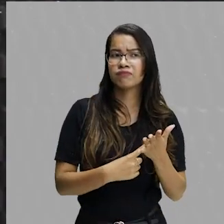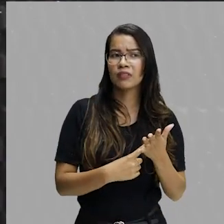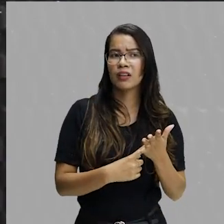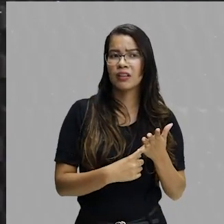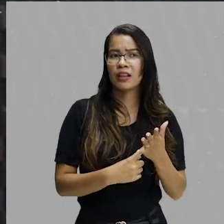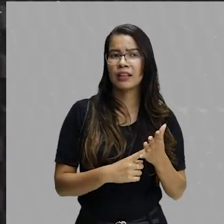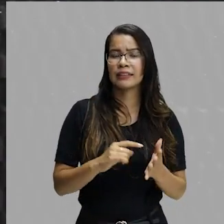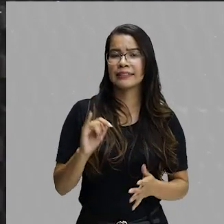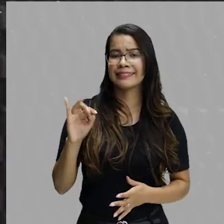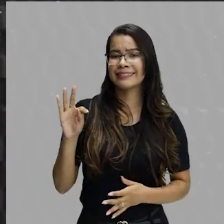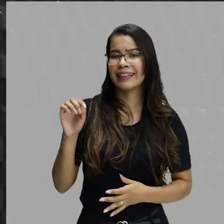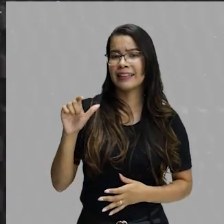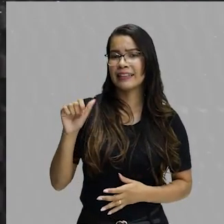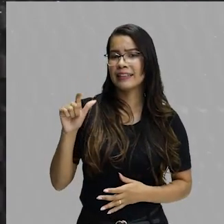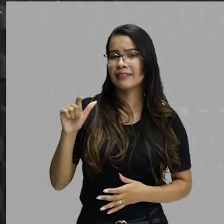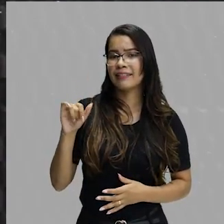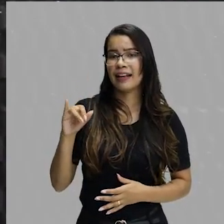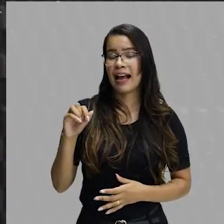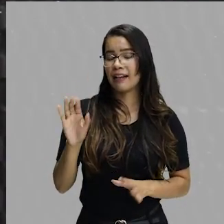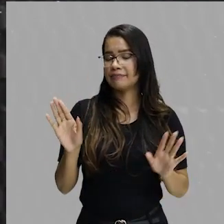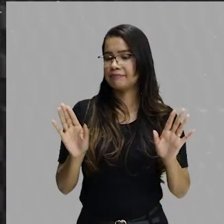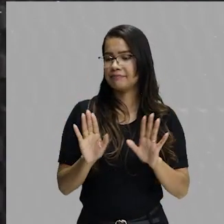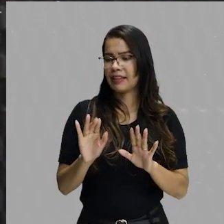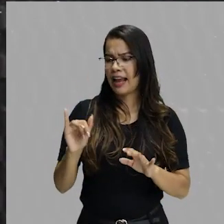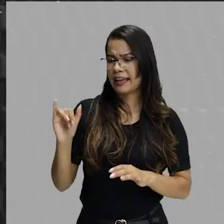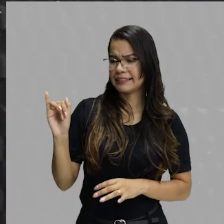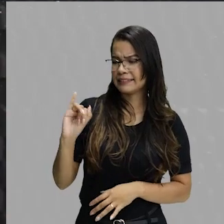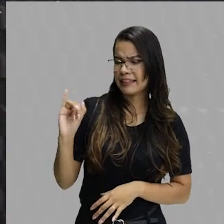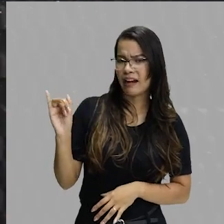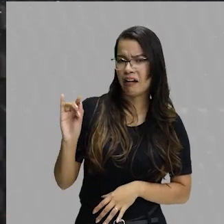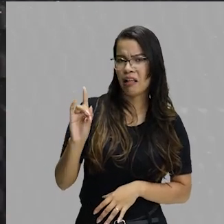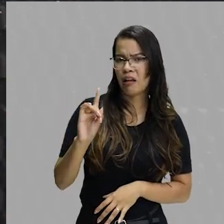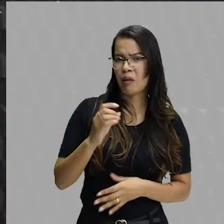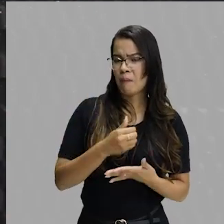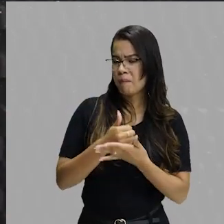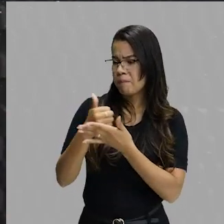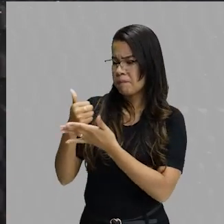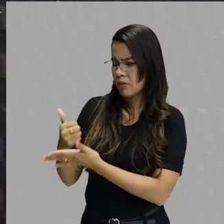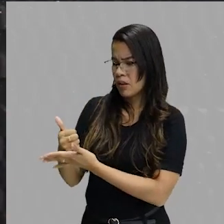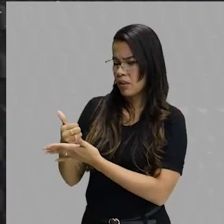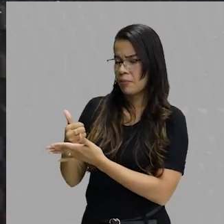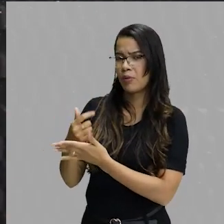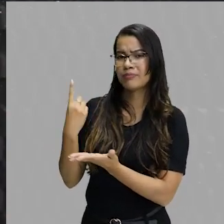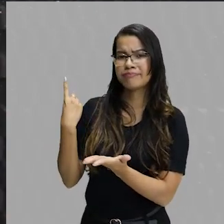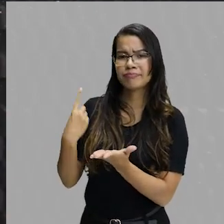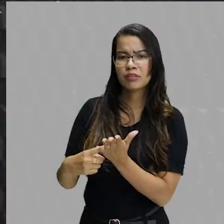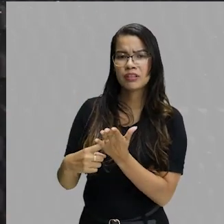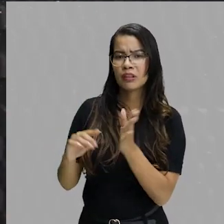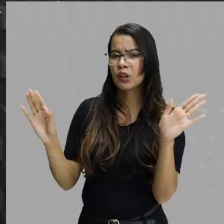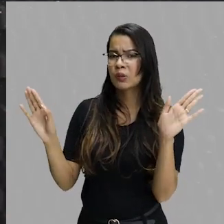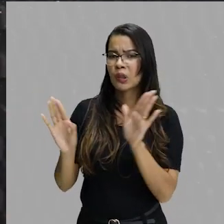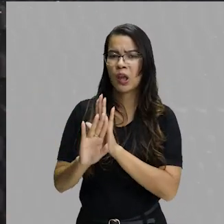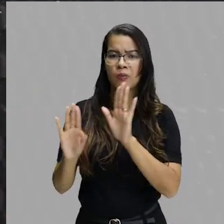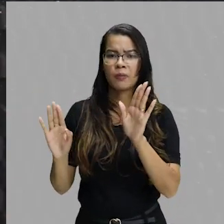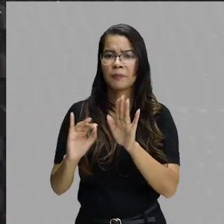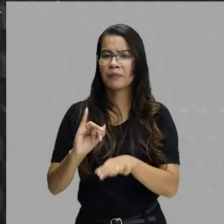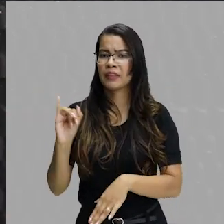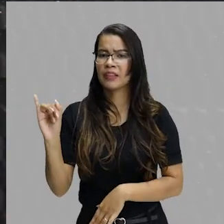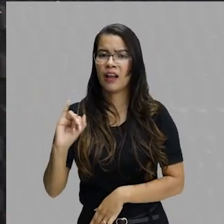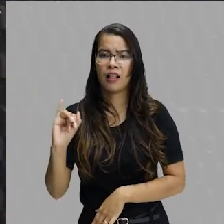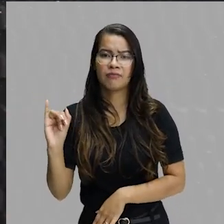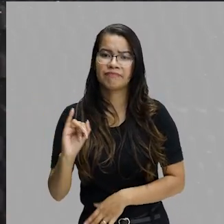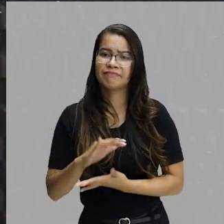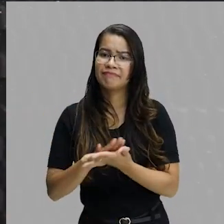não foi favorecida por nenhum tratado. Deveria, porque ela foi uma força vitoriosa. E isso fez